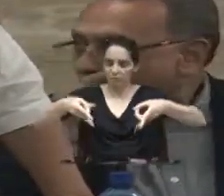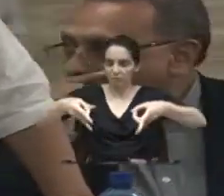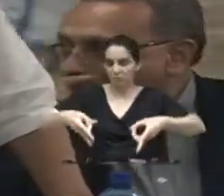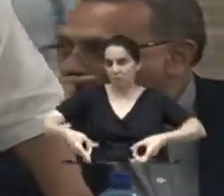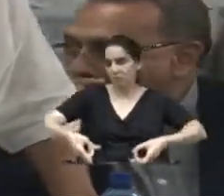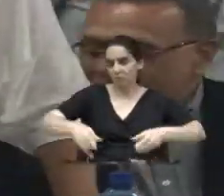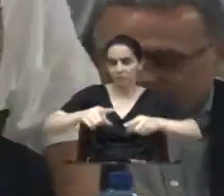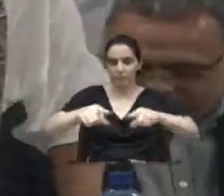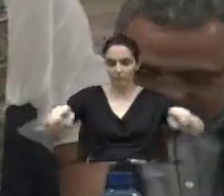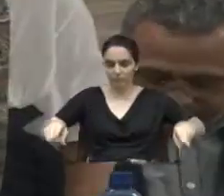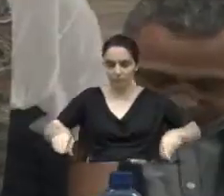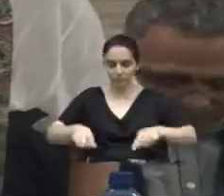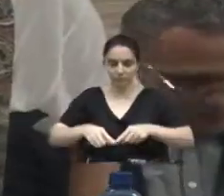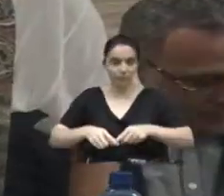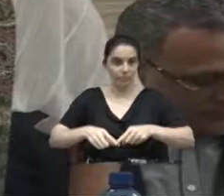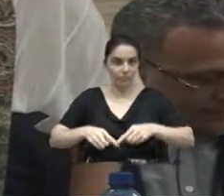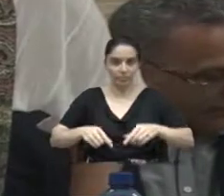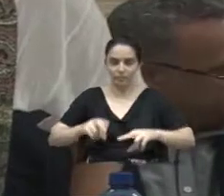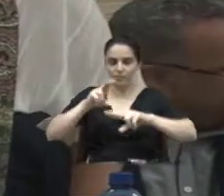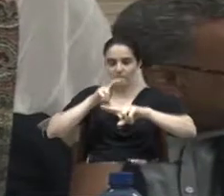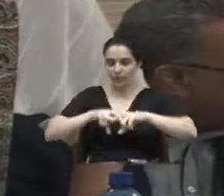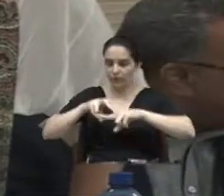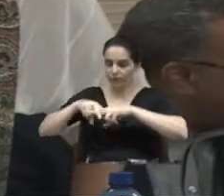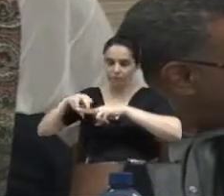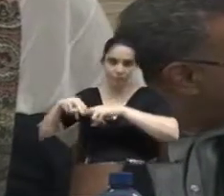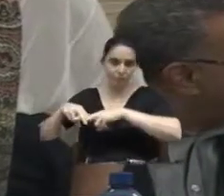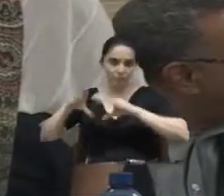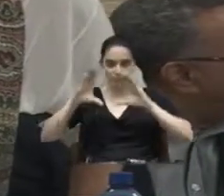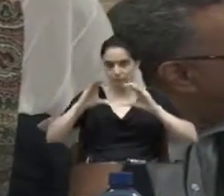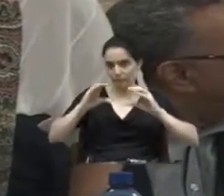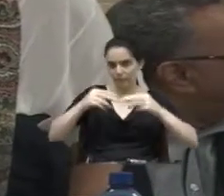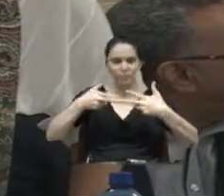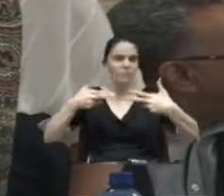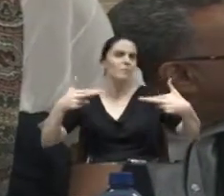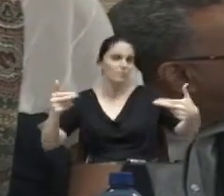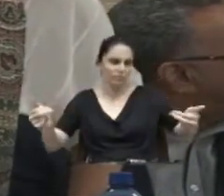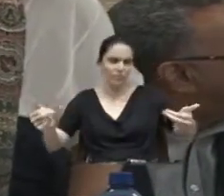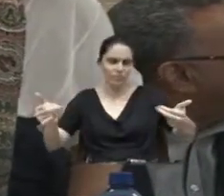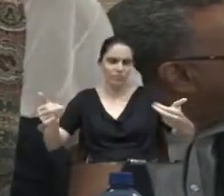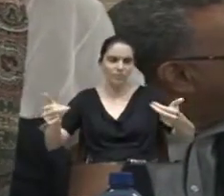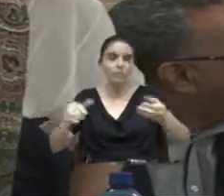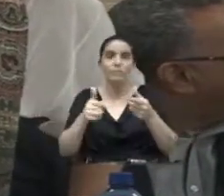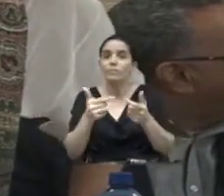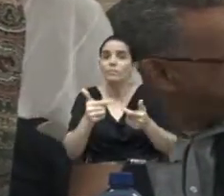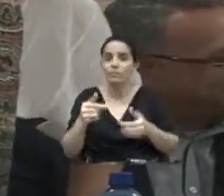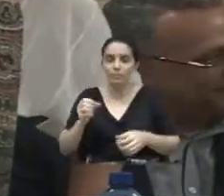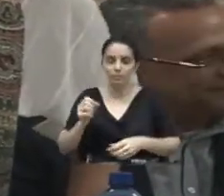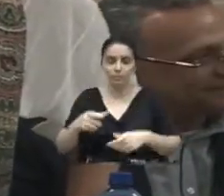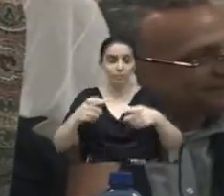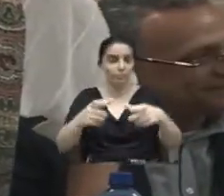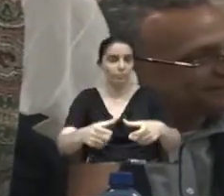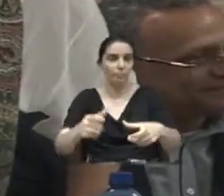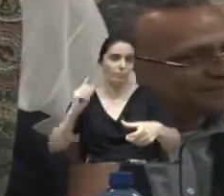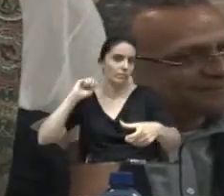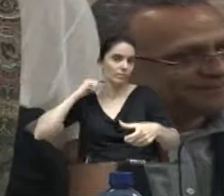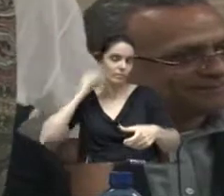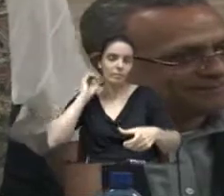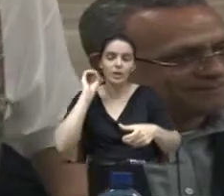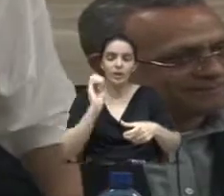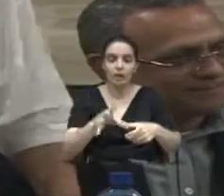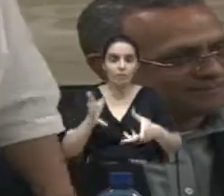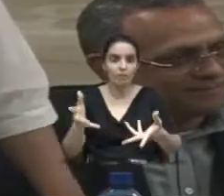usados, que a população acaba, devido não ter uma grande quantidade de passagem